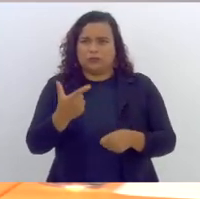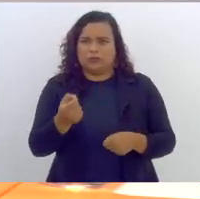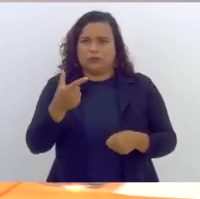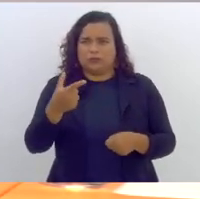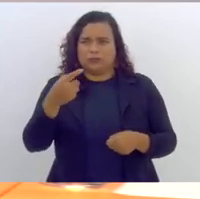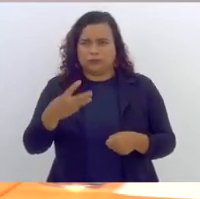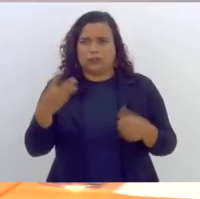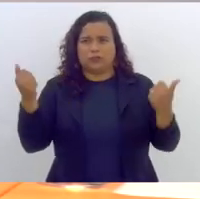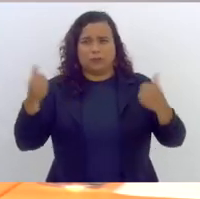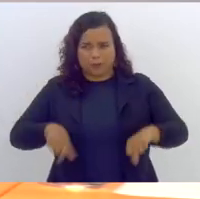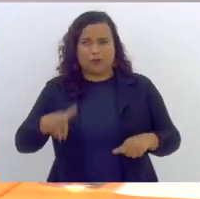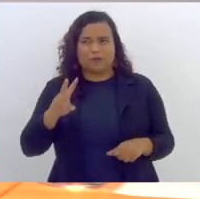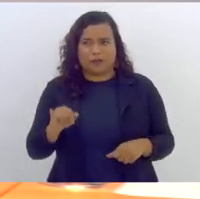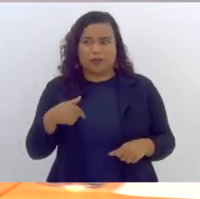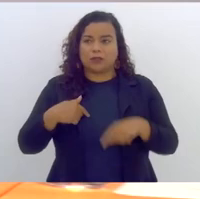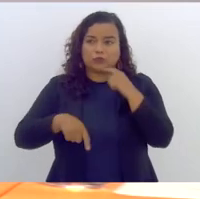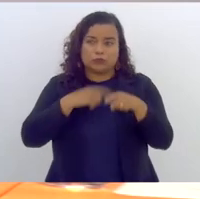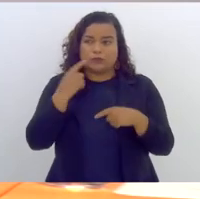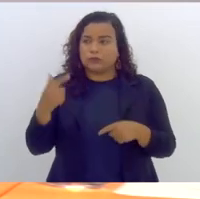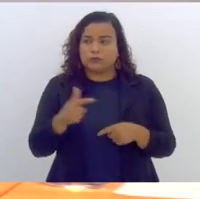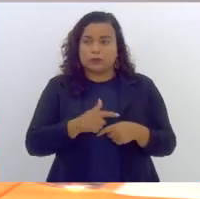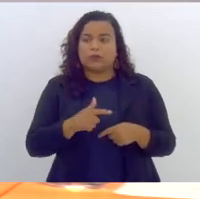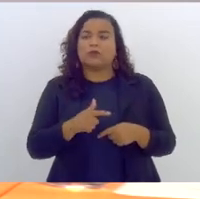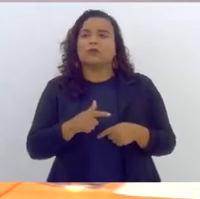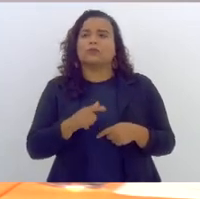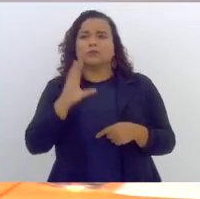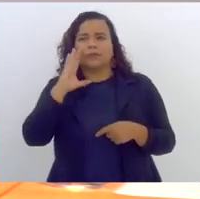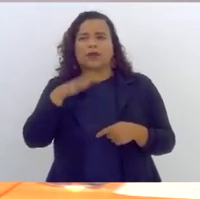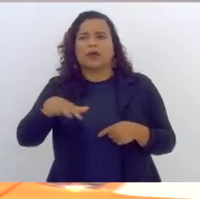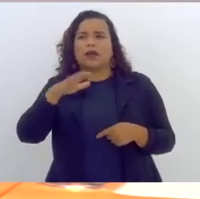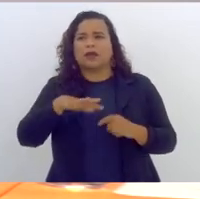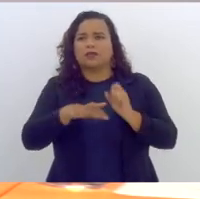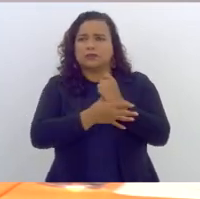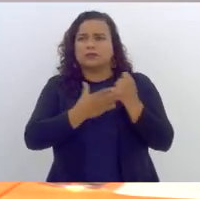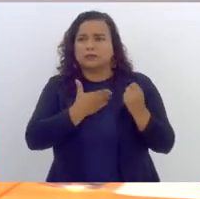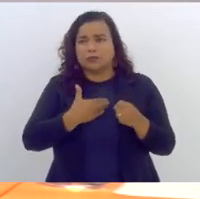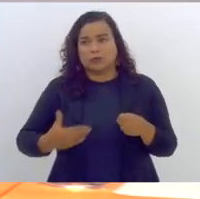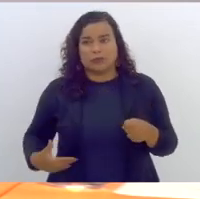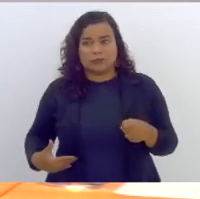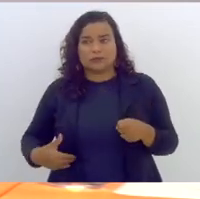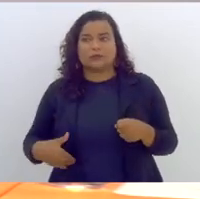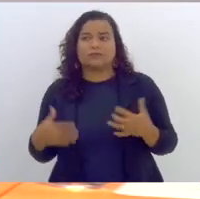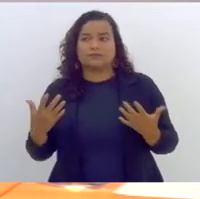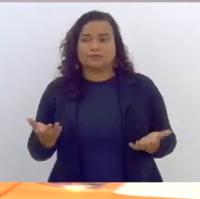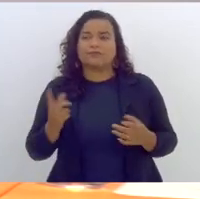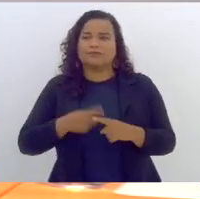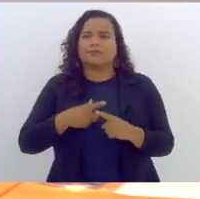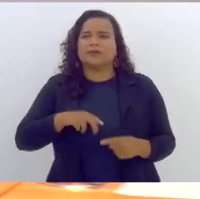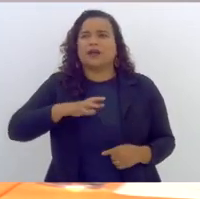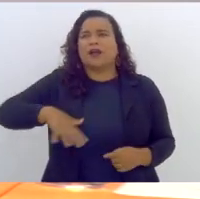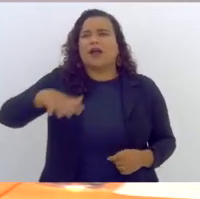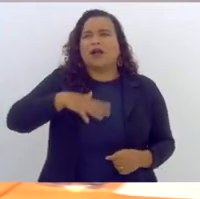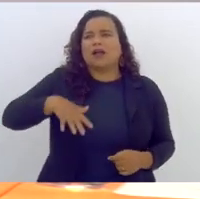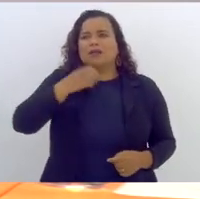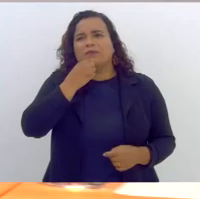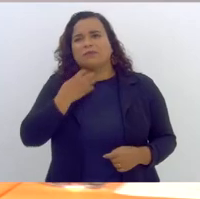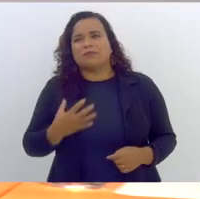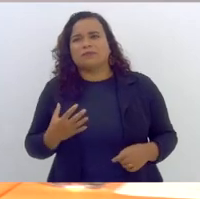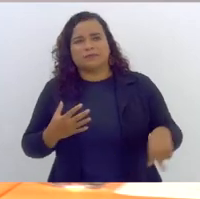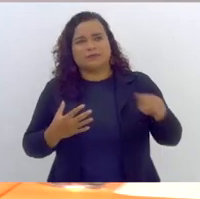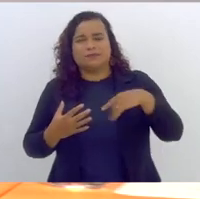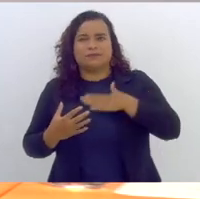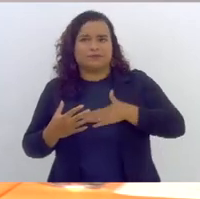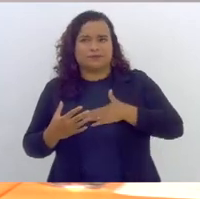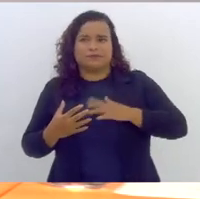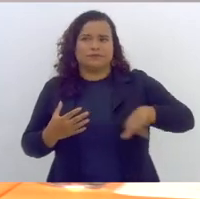não tem a menor dúvida disso principalmente para a área de segurança pública que não é uma área querida você já